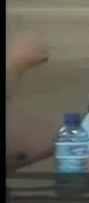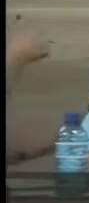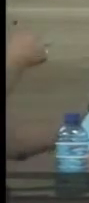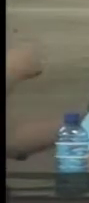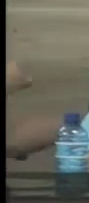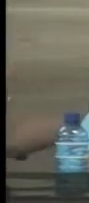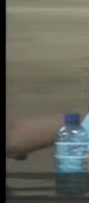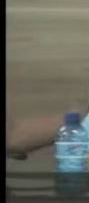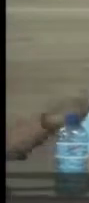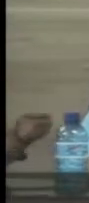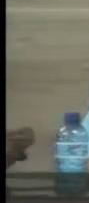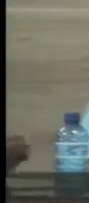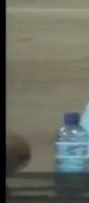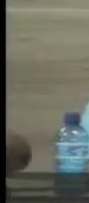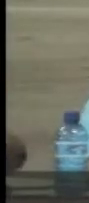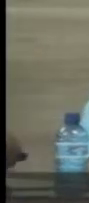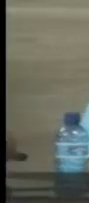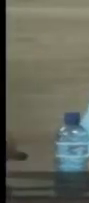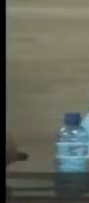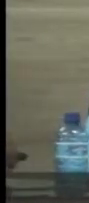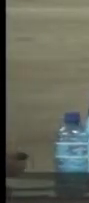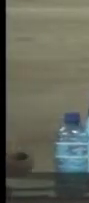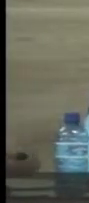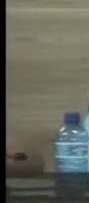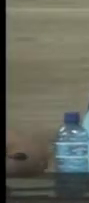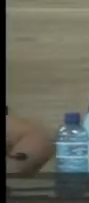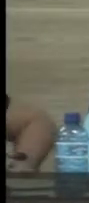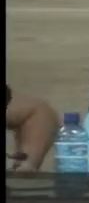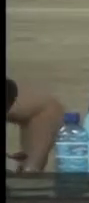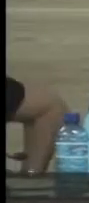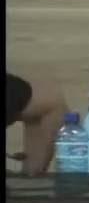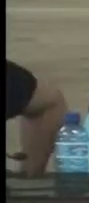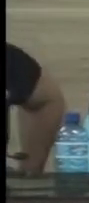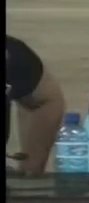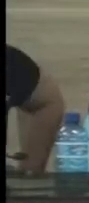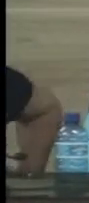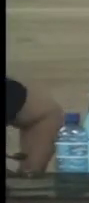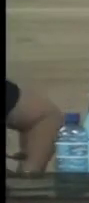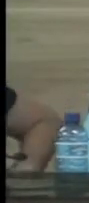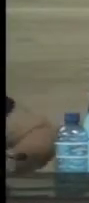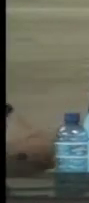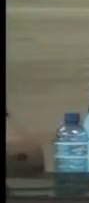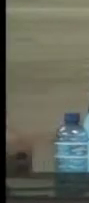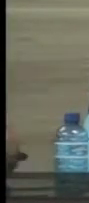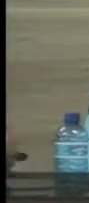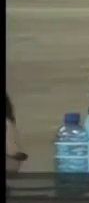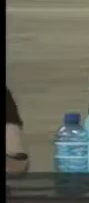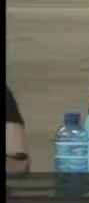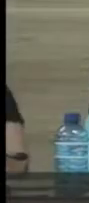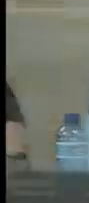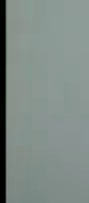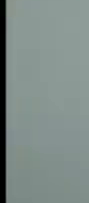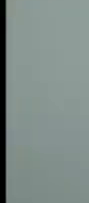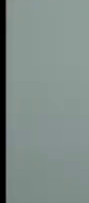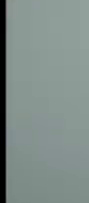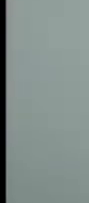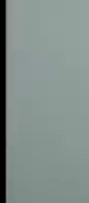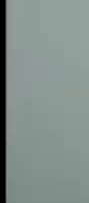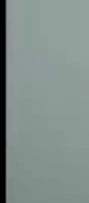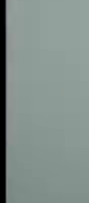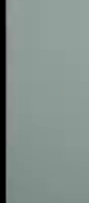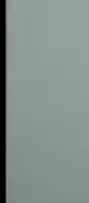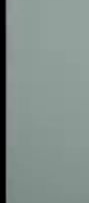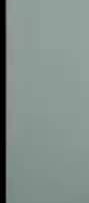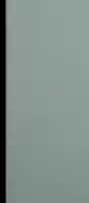palavra, vereador Wagner Barbosa. Senhor presidente, nobres pares, por presente, a todos que nos ouvem e